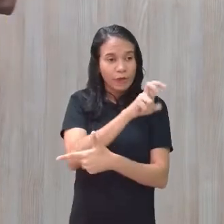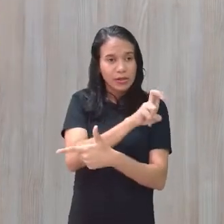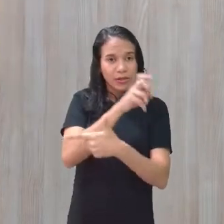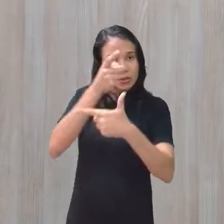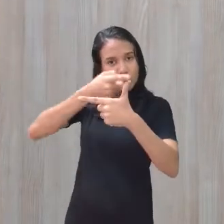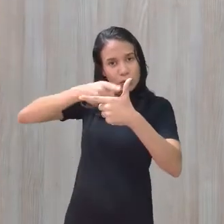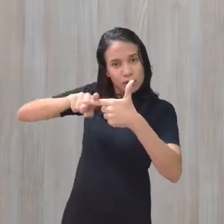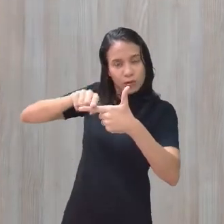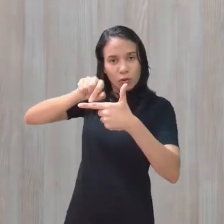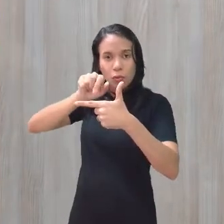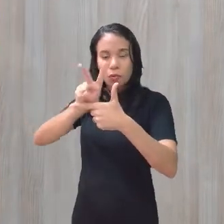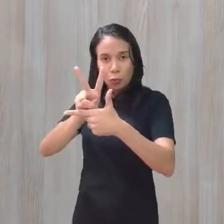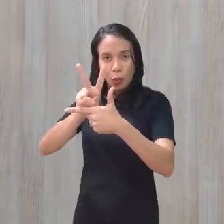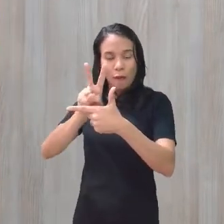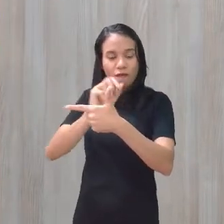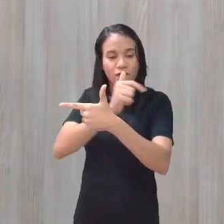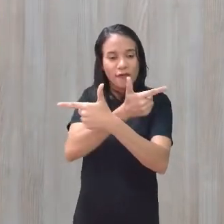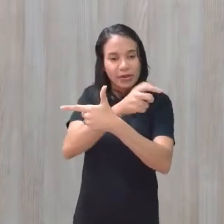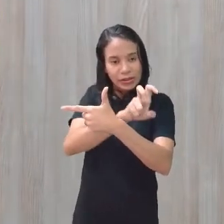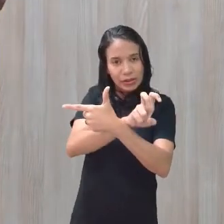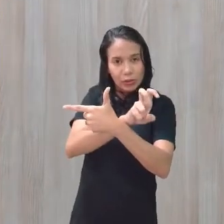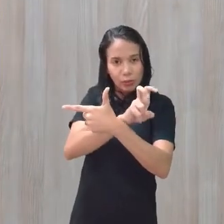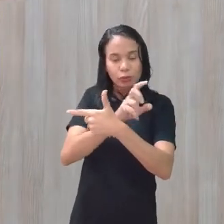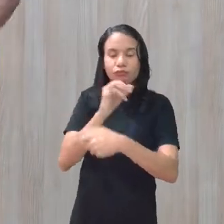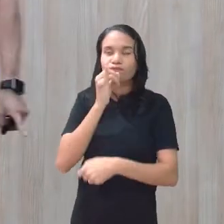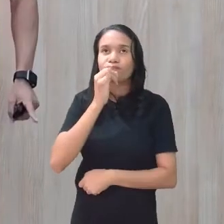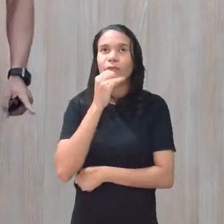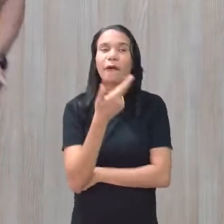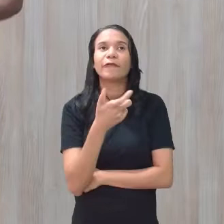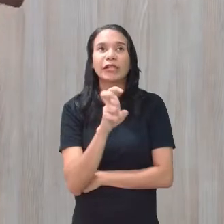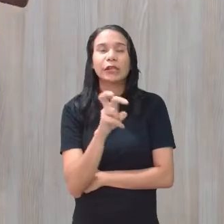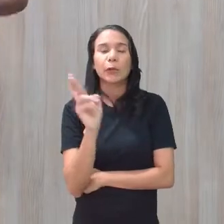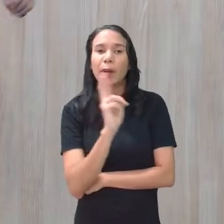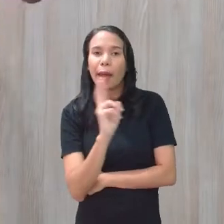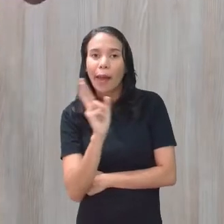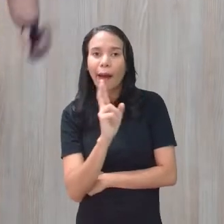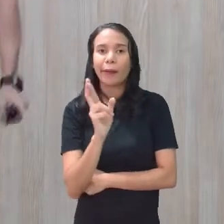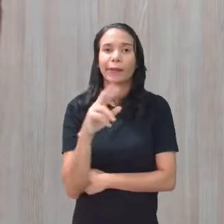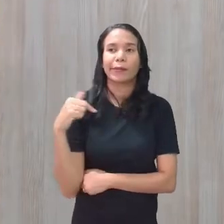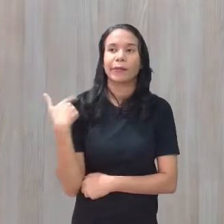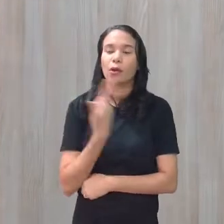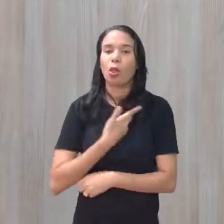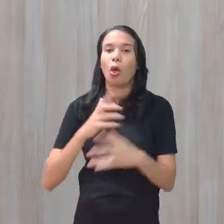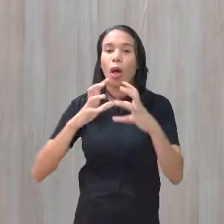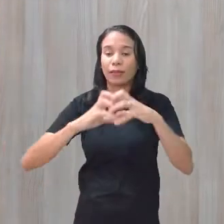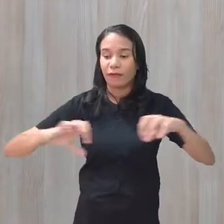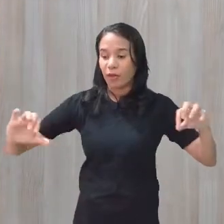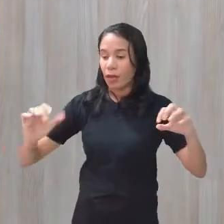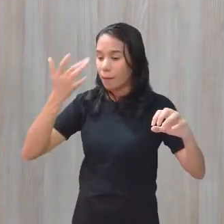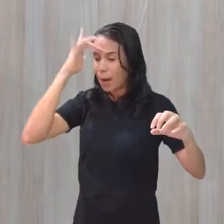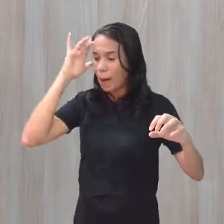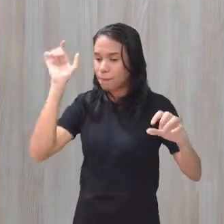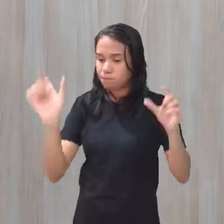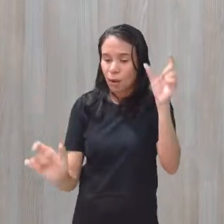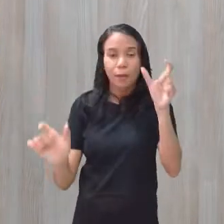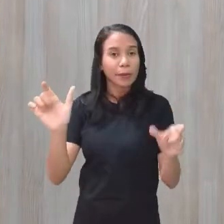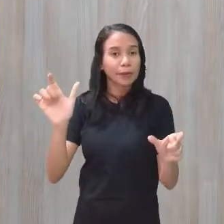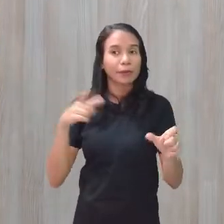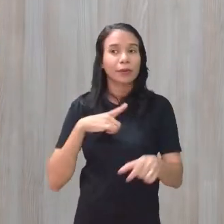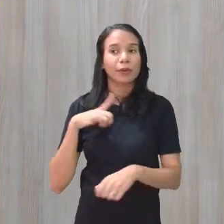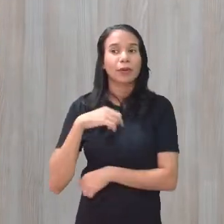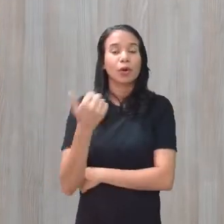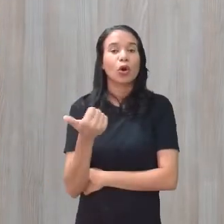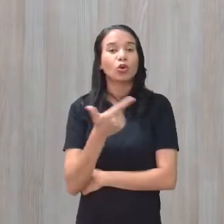Se eu dividir 25 reais por 2, para todo mundo entender, eu tenho R$